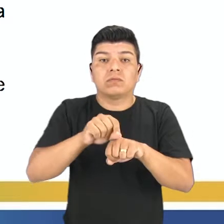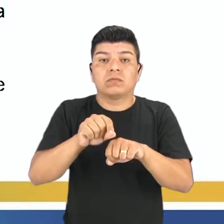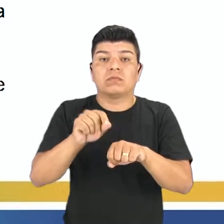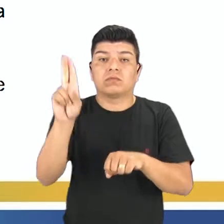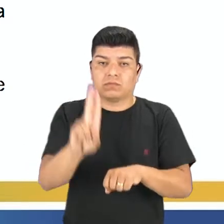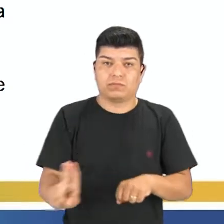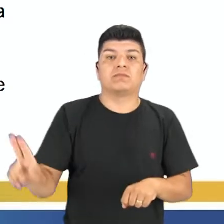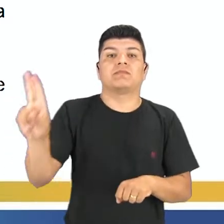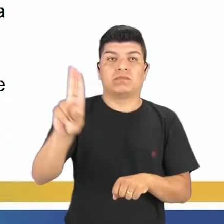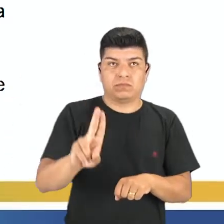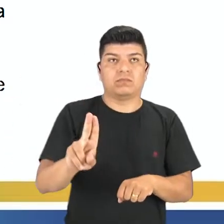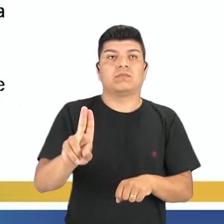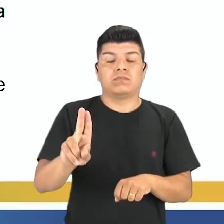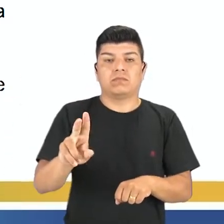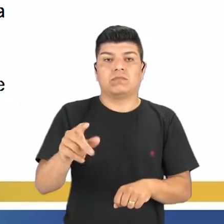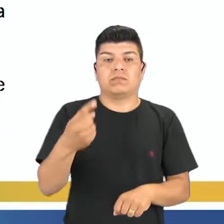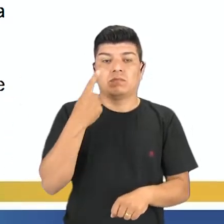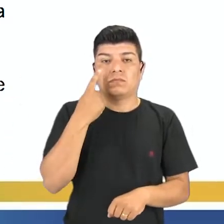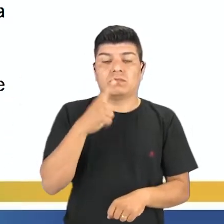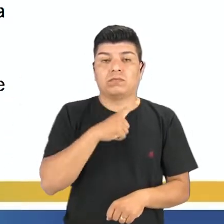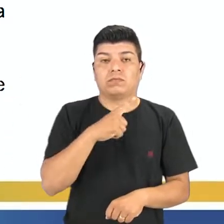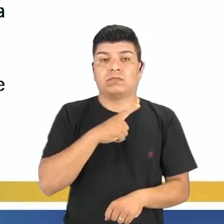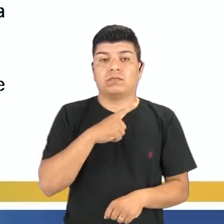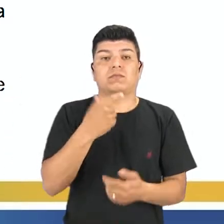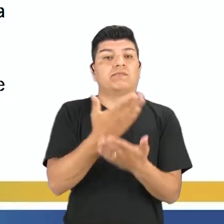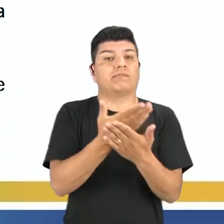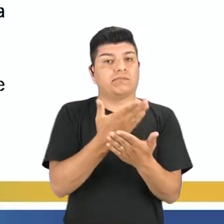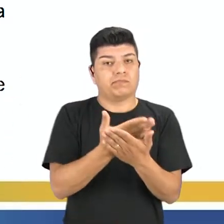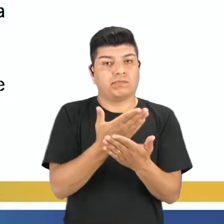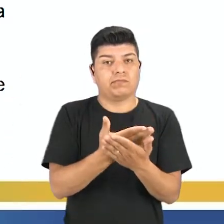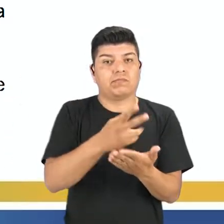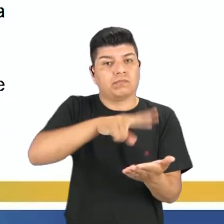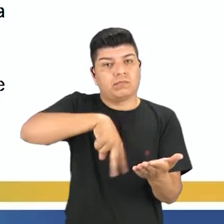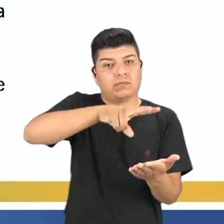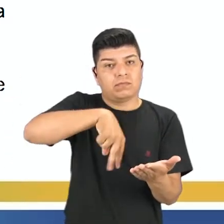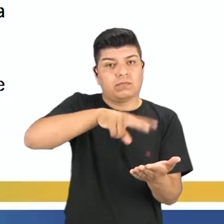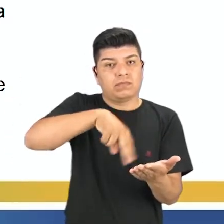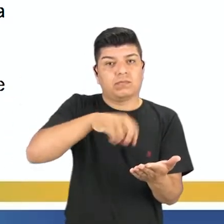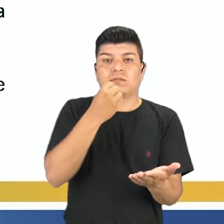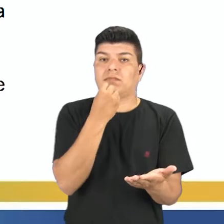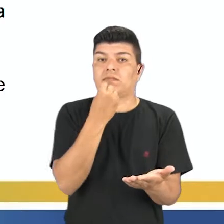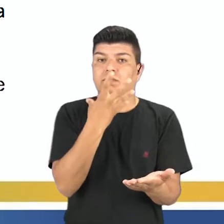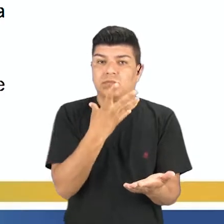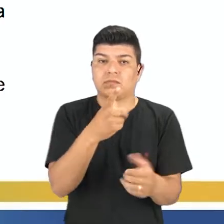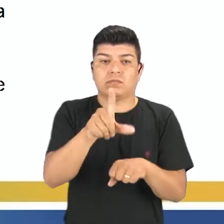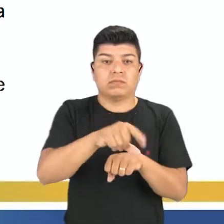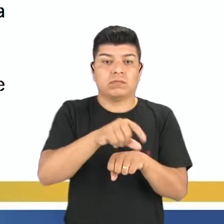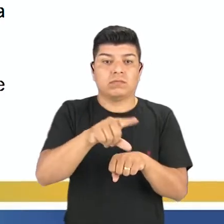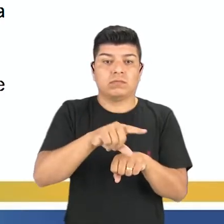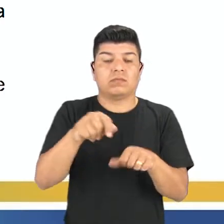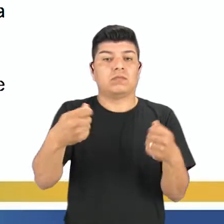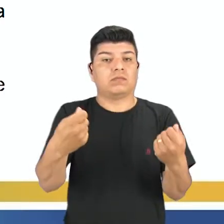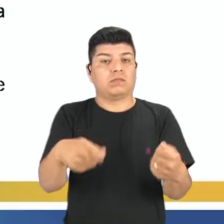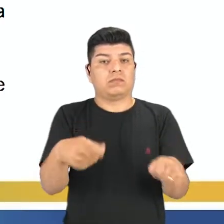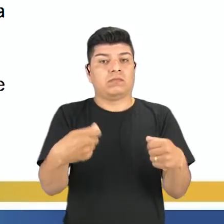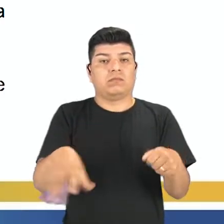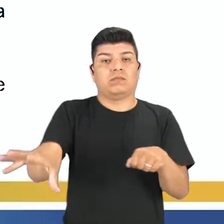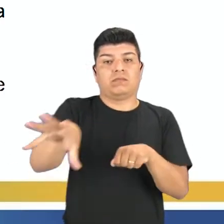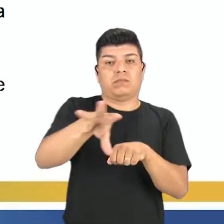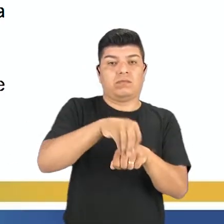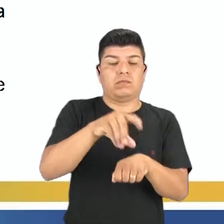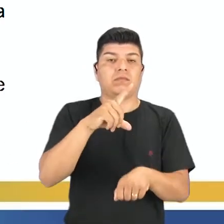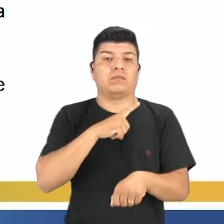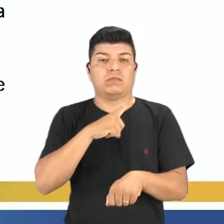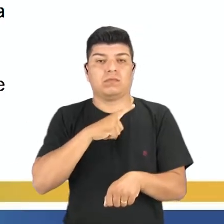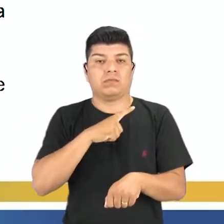recursos utilizados. E é aí que você tem que estudar, ler, porque para você ter um bom argumento, você precisa ter conhecimento